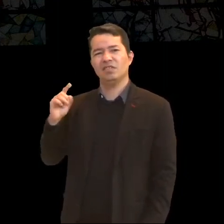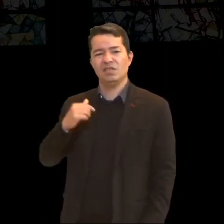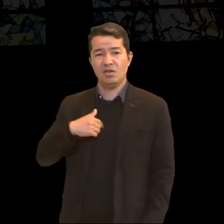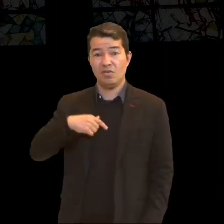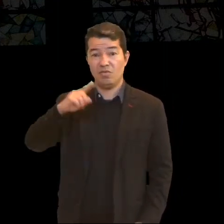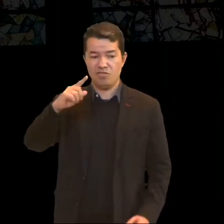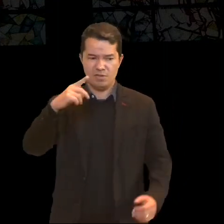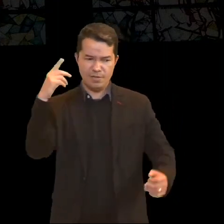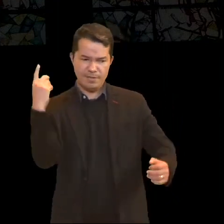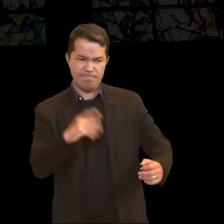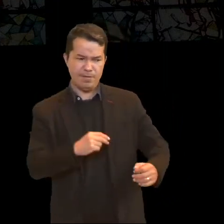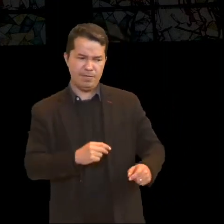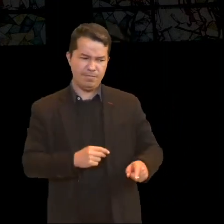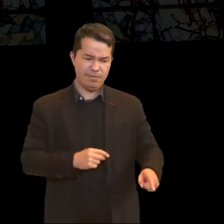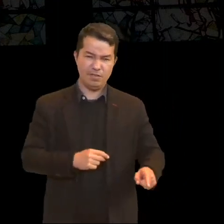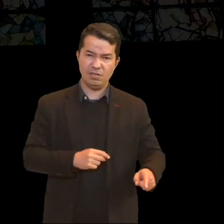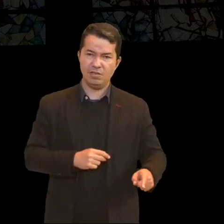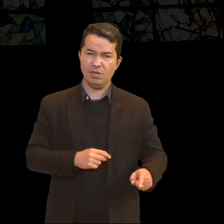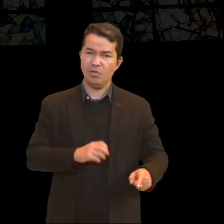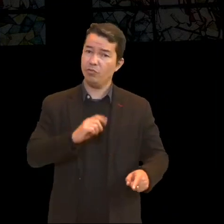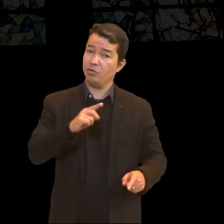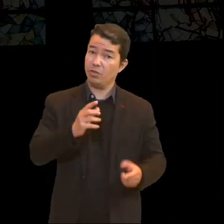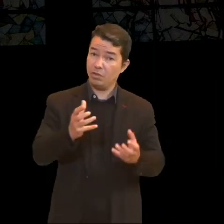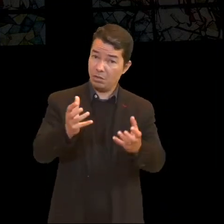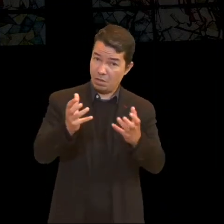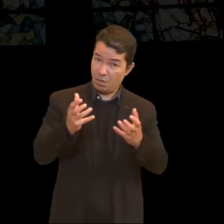graça e misericórdia, nos meus inimigos não.